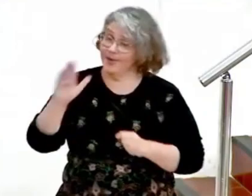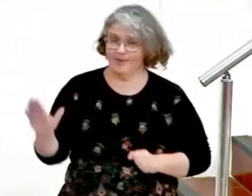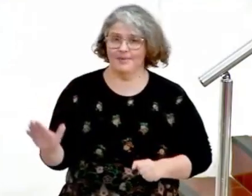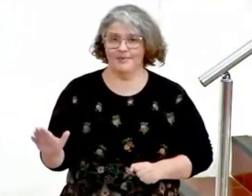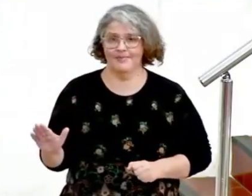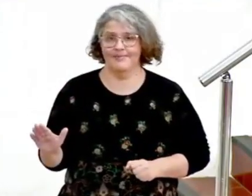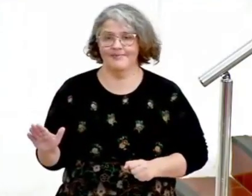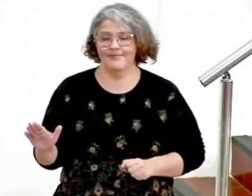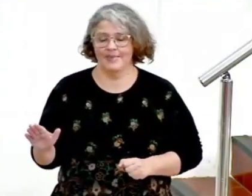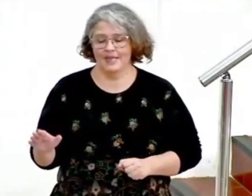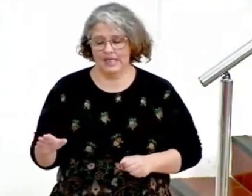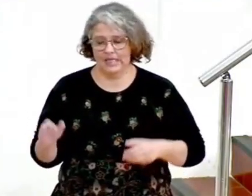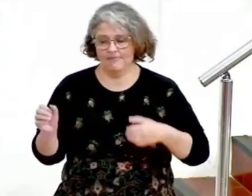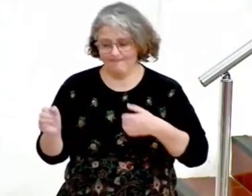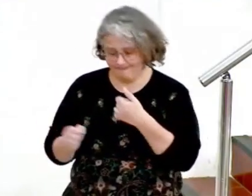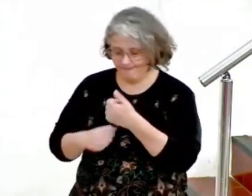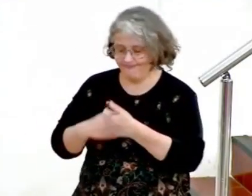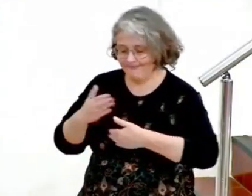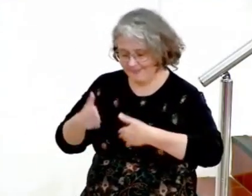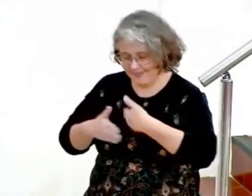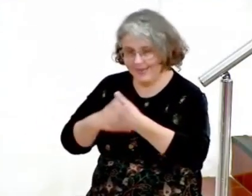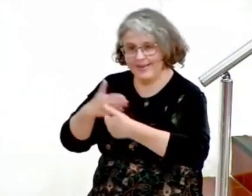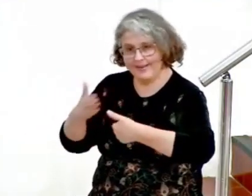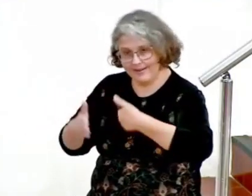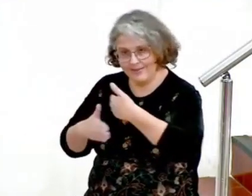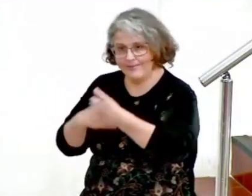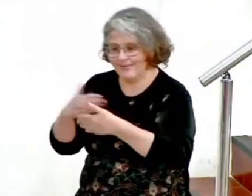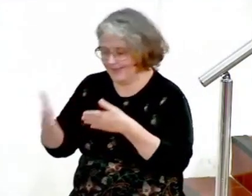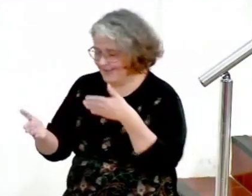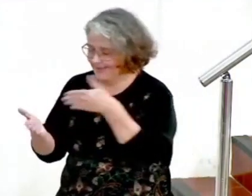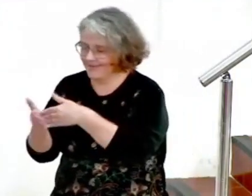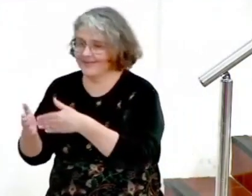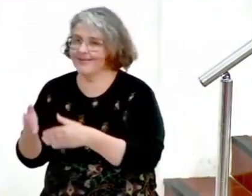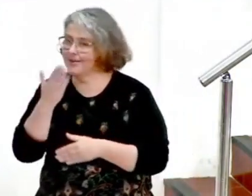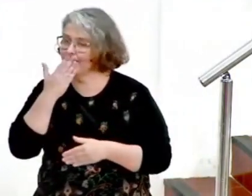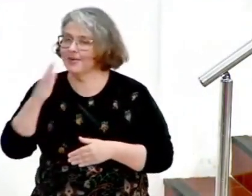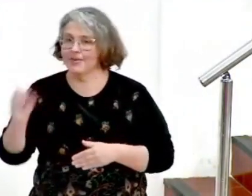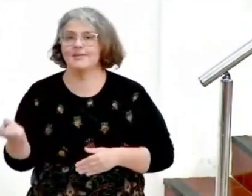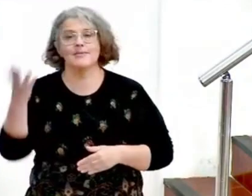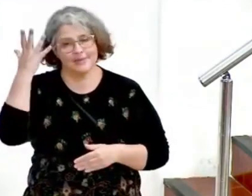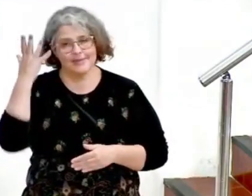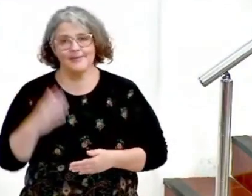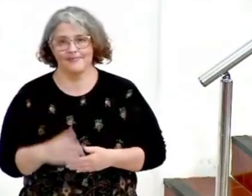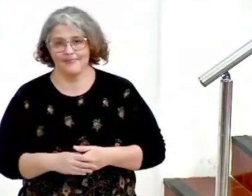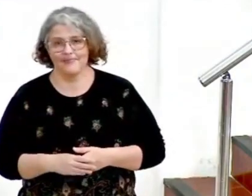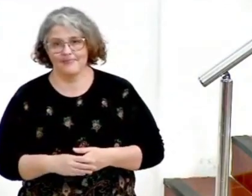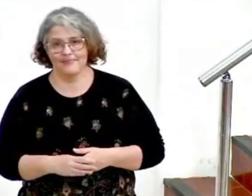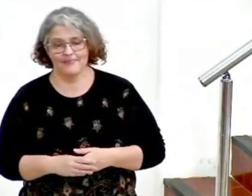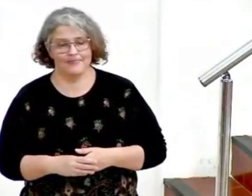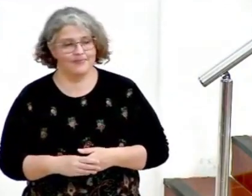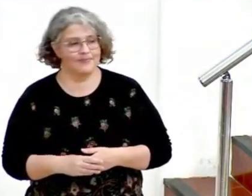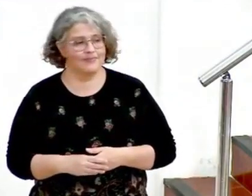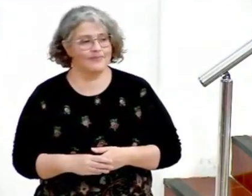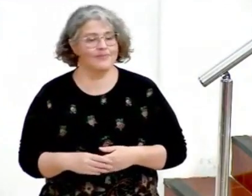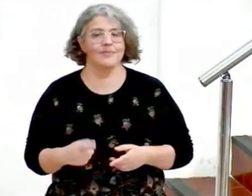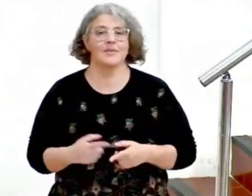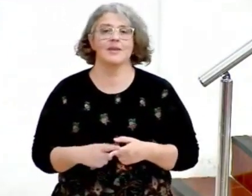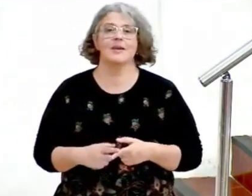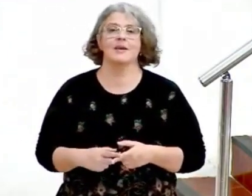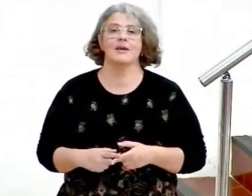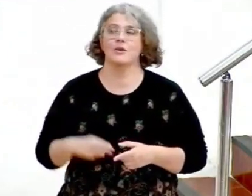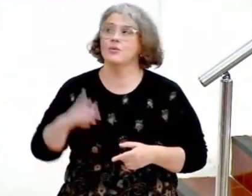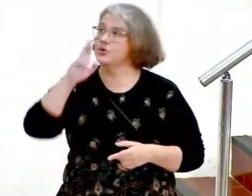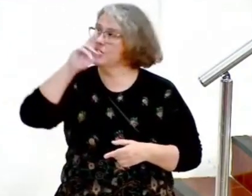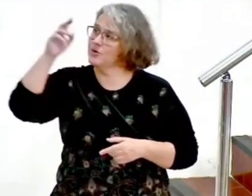direção dela. E Abraão foi. Ele sai da terra, da parentela e vai para a terra que o Senhor vai mostrar.